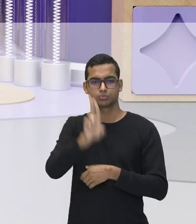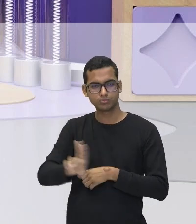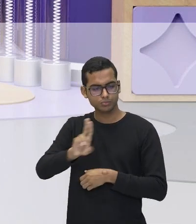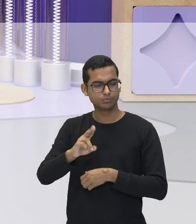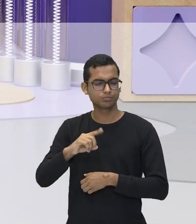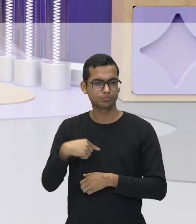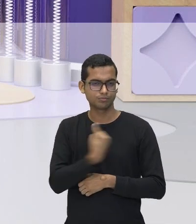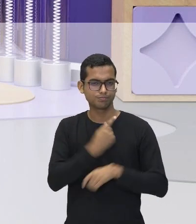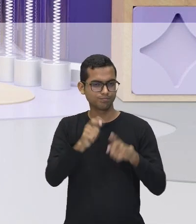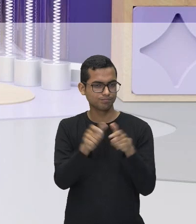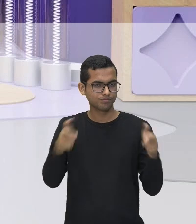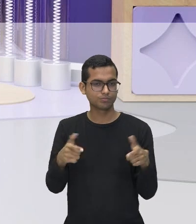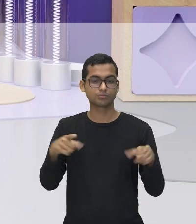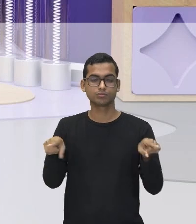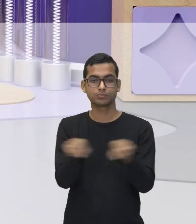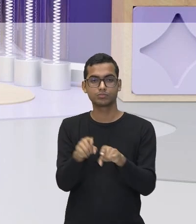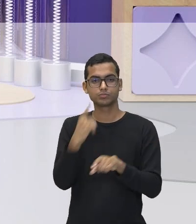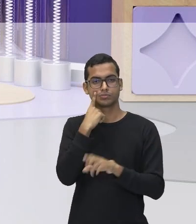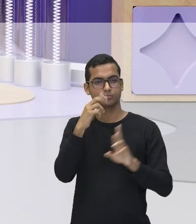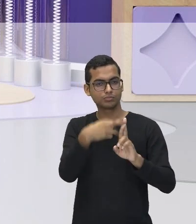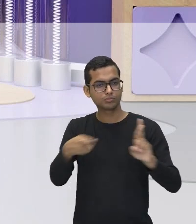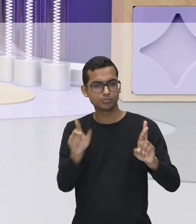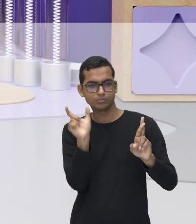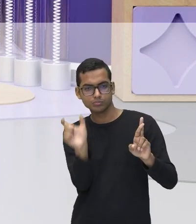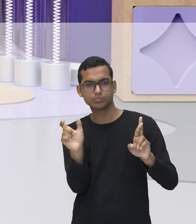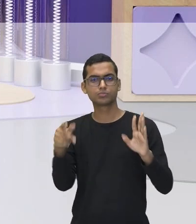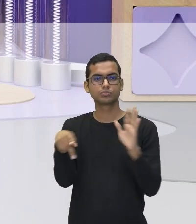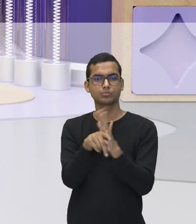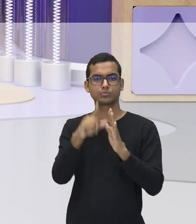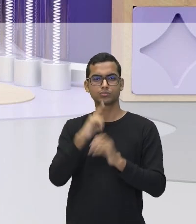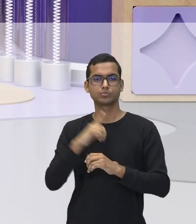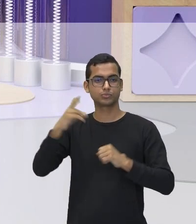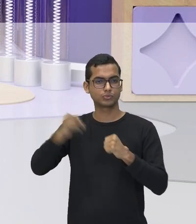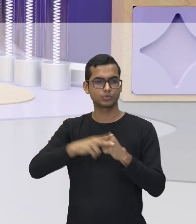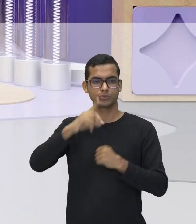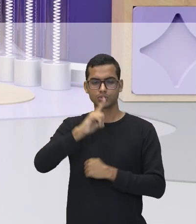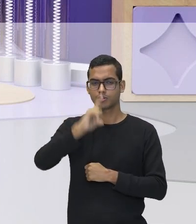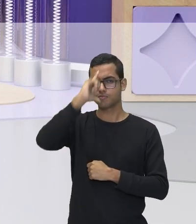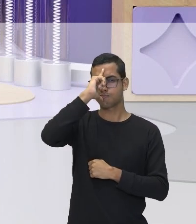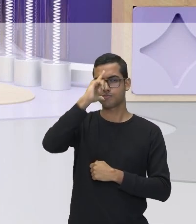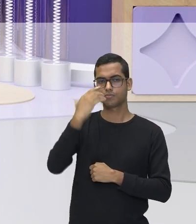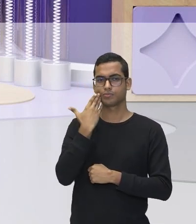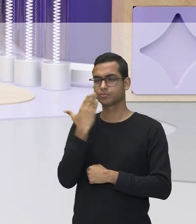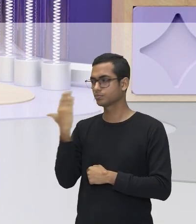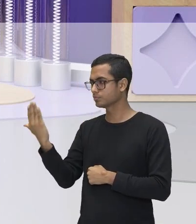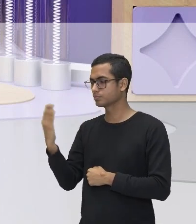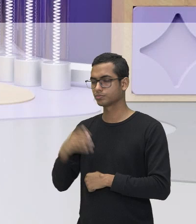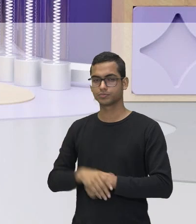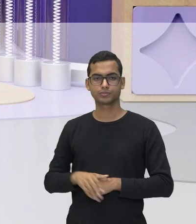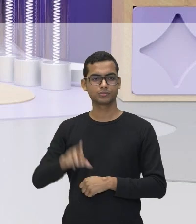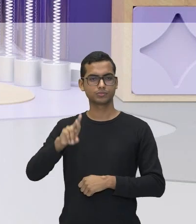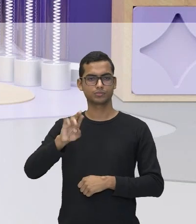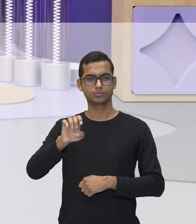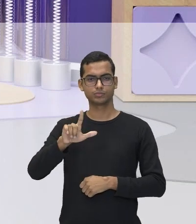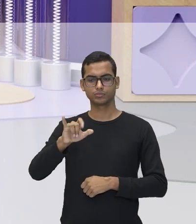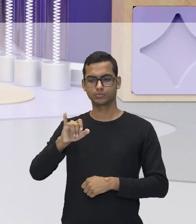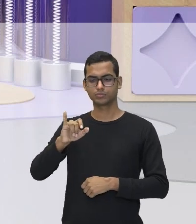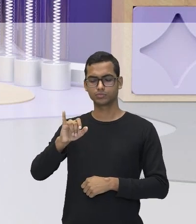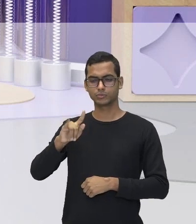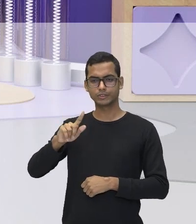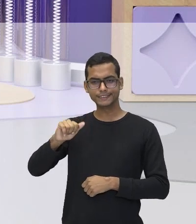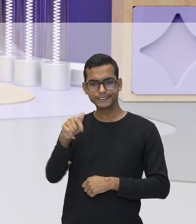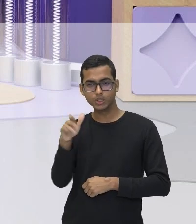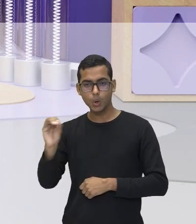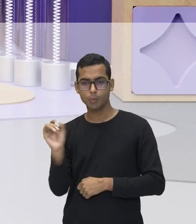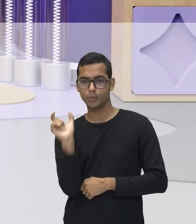nós. A palavra religião viria do verbo latino, isso é importantíssimo. Anote isso aí no seu